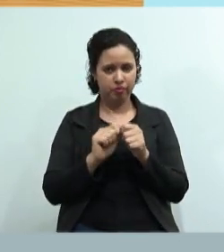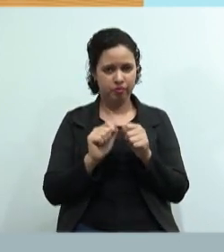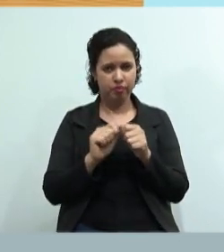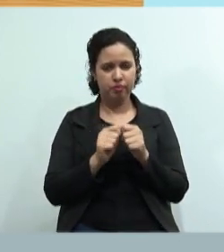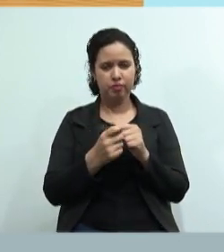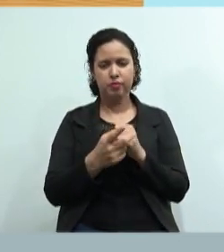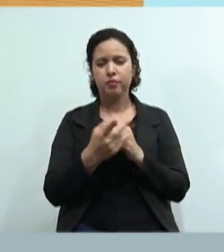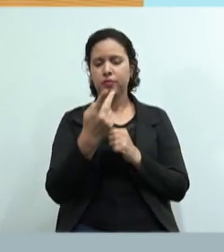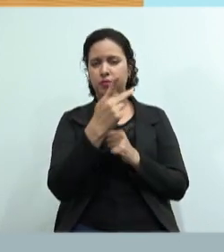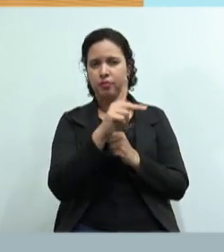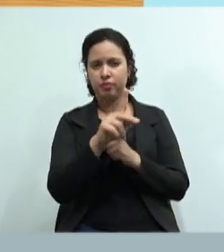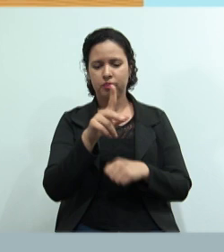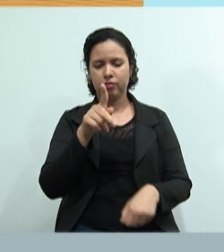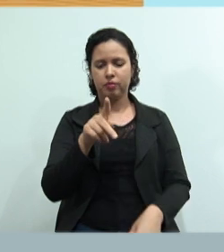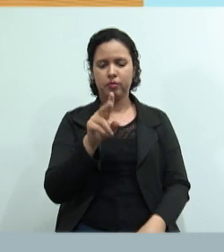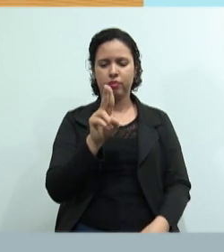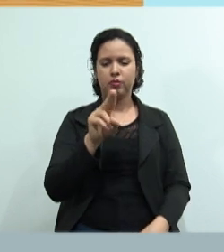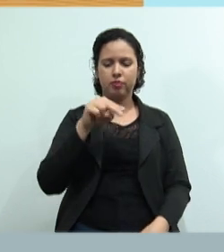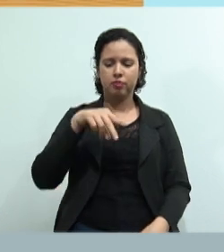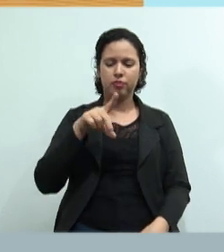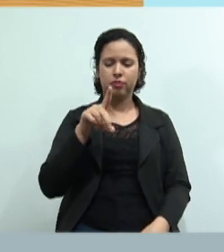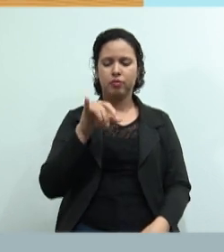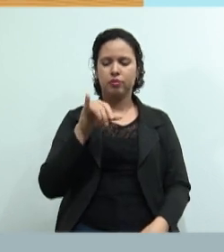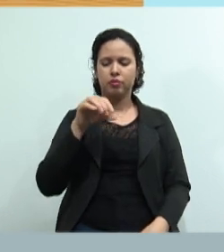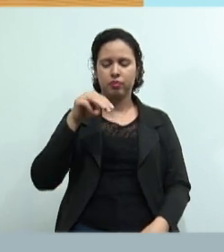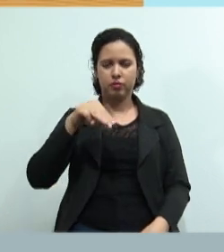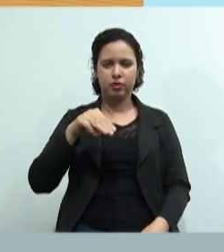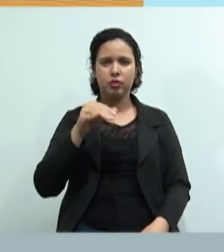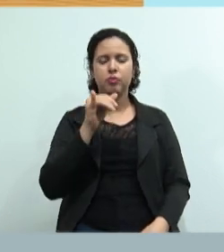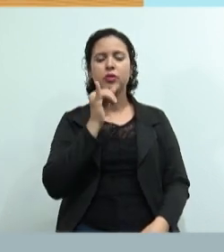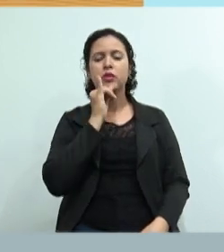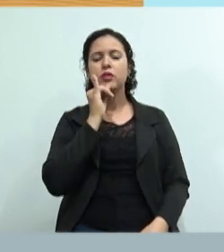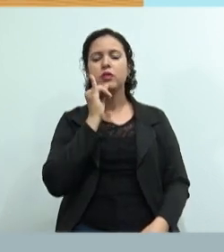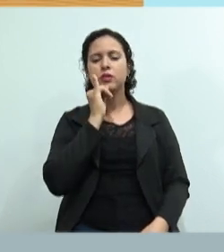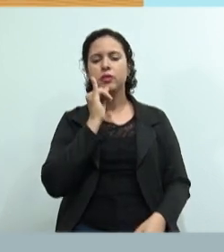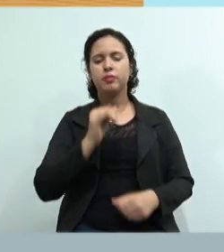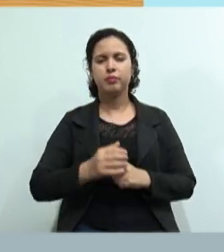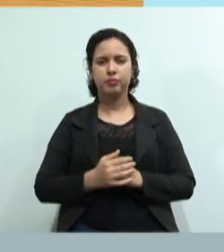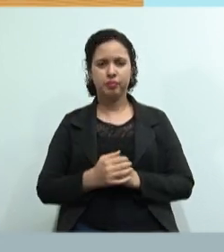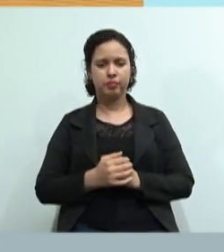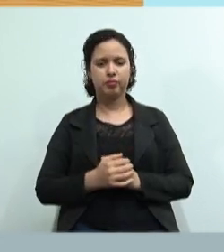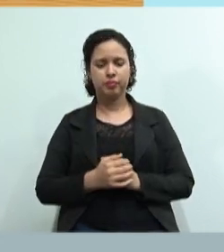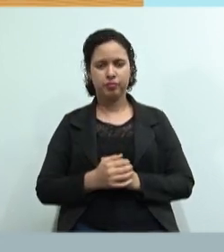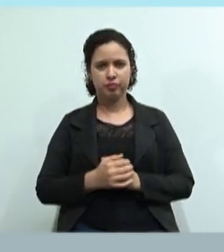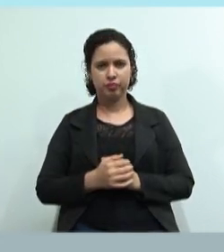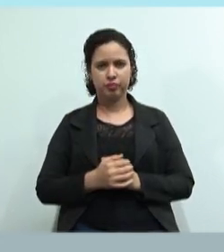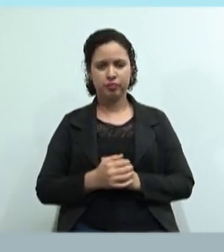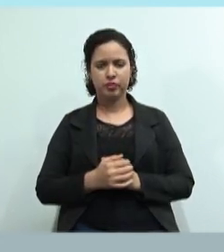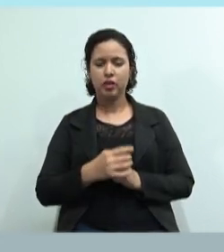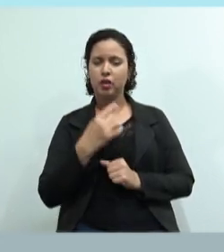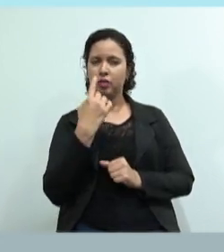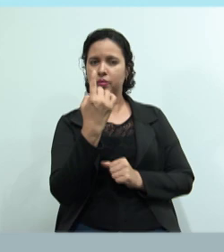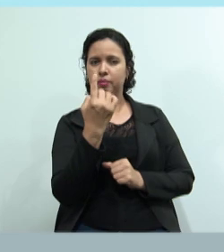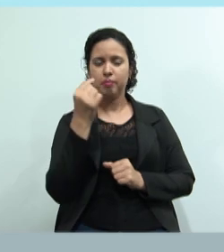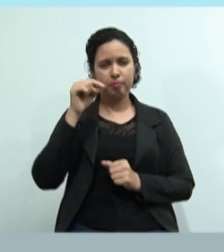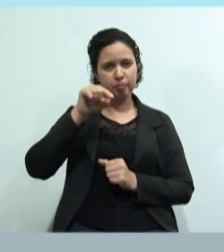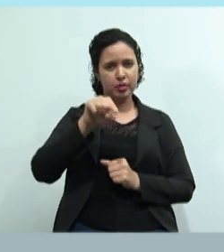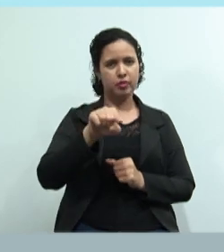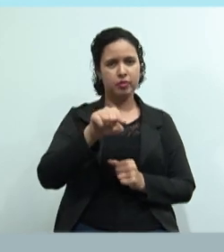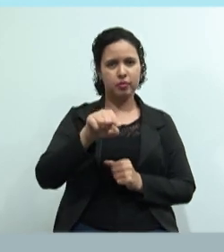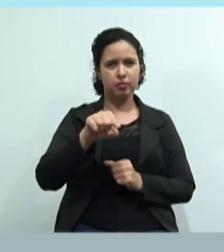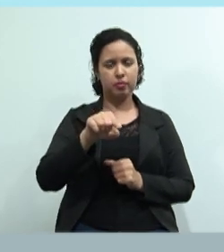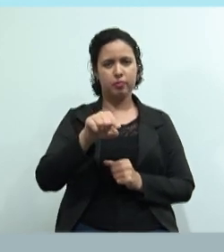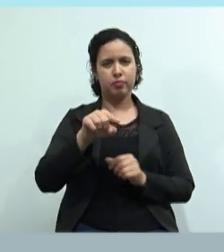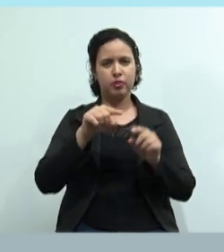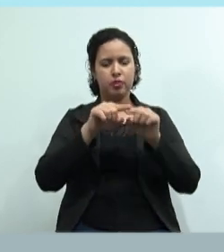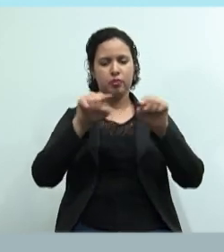seus pudins em alguns passos. Por exemplo, Carminha produz 1.000 pudins de leite condensado